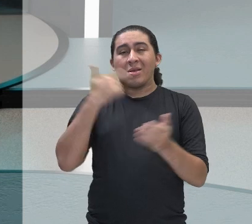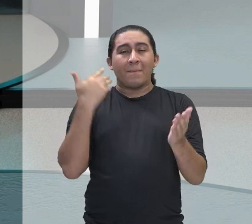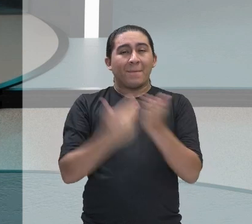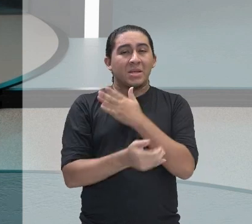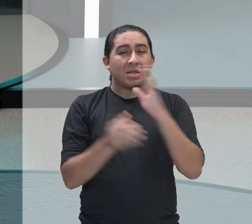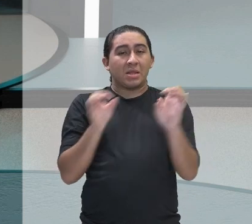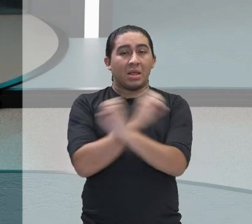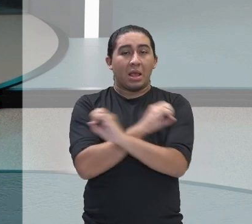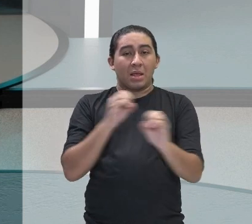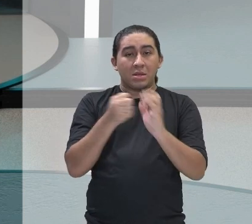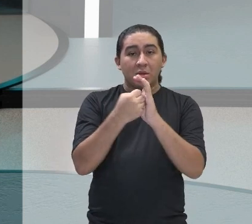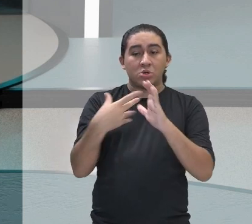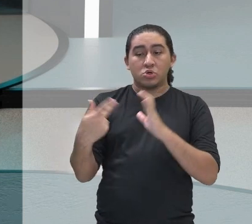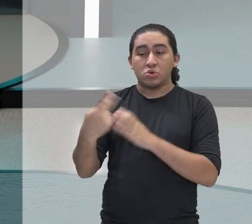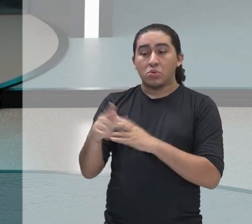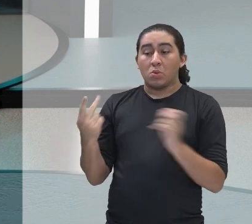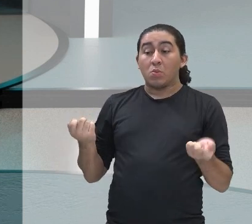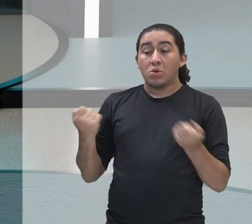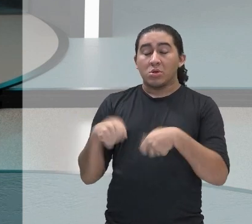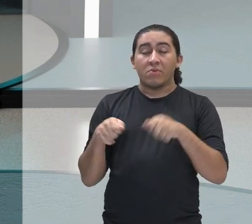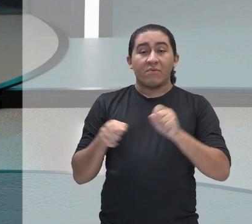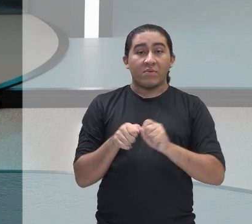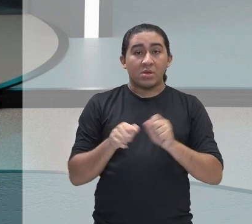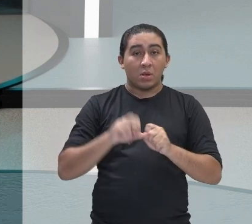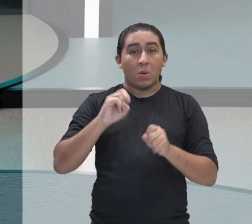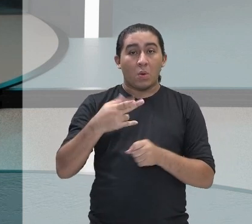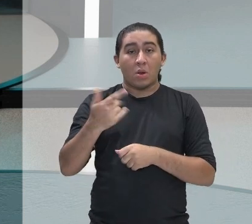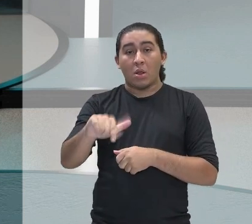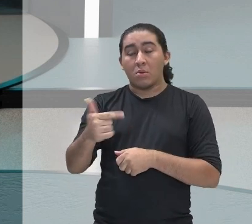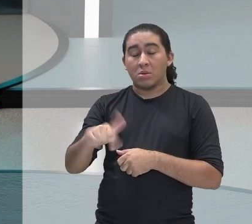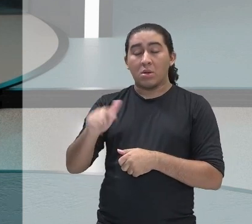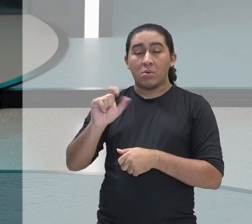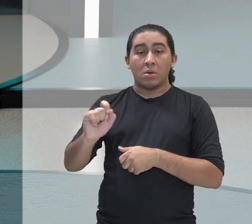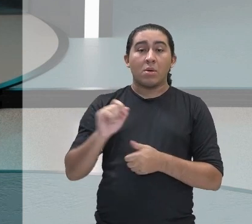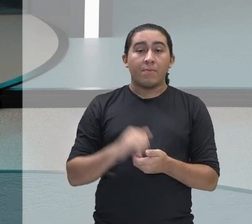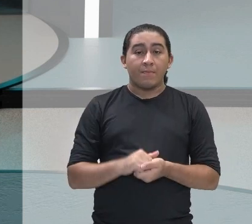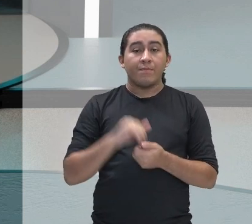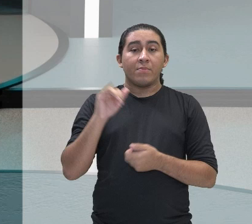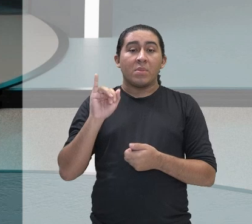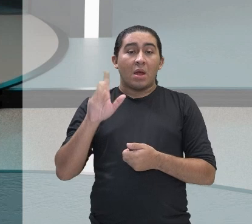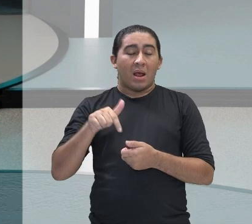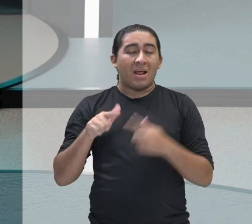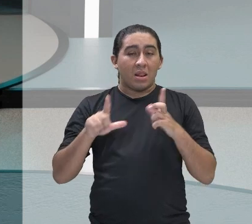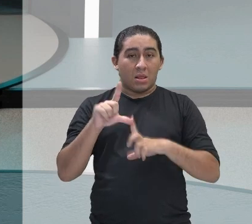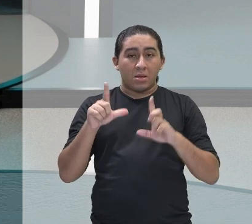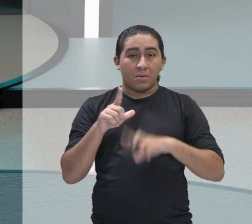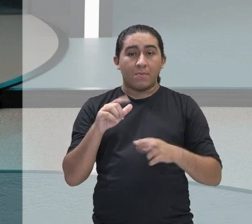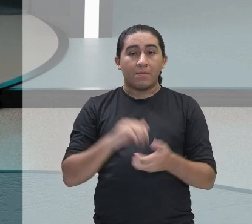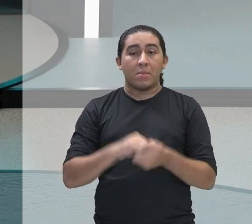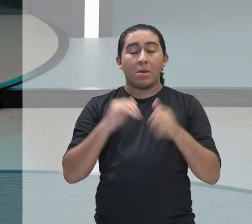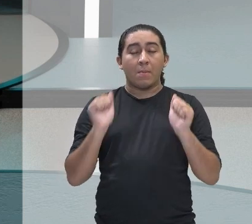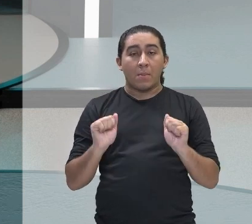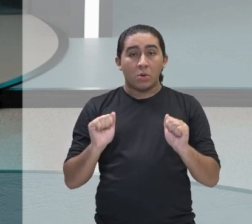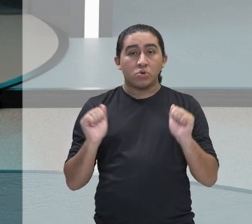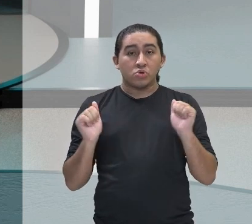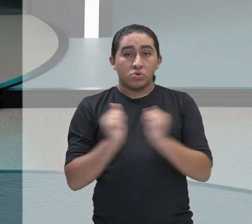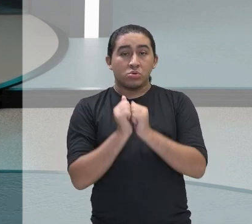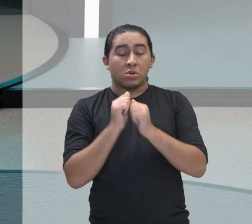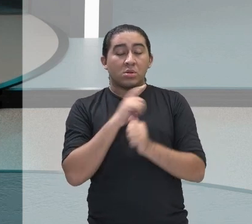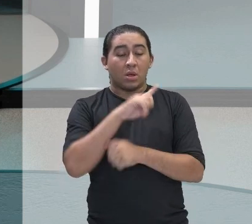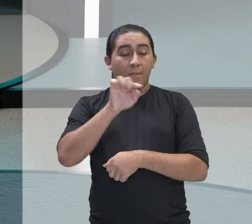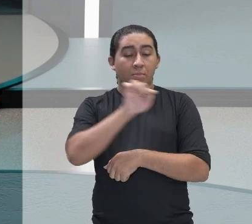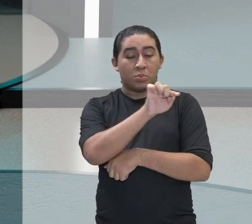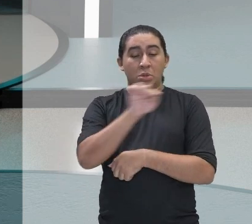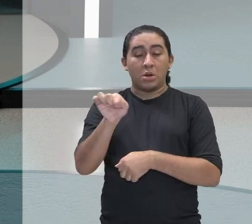seus elementos, podendo ou não haver hífen. Pode se juntar através de hífen, que é aquele tracinho,